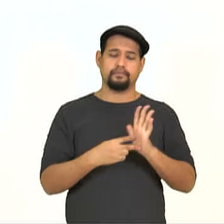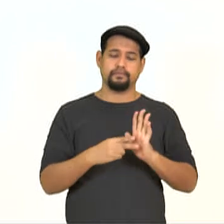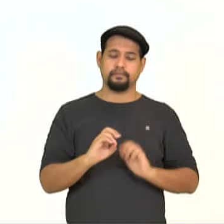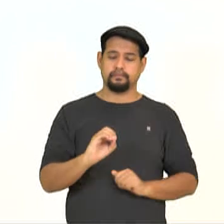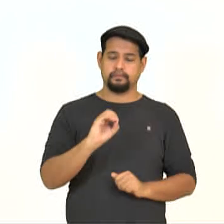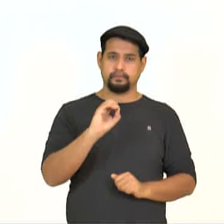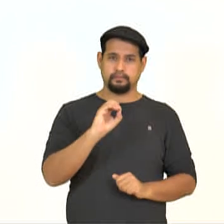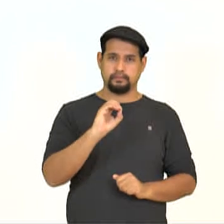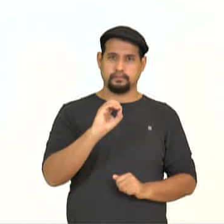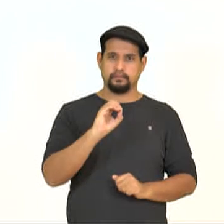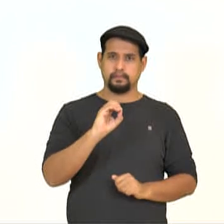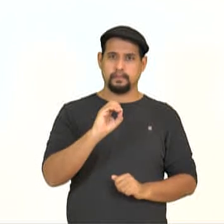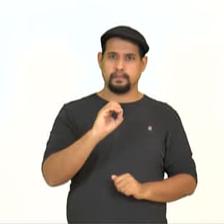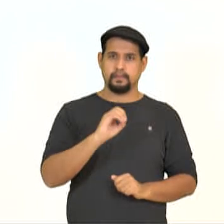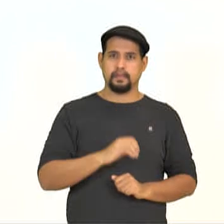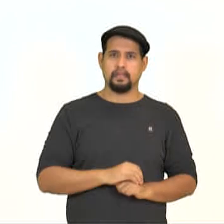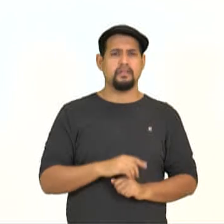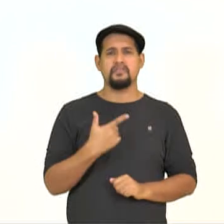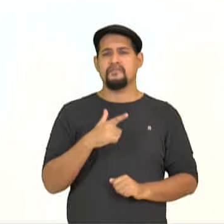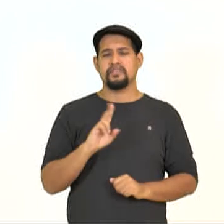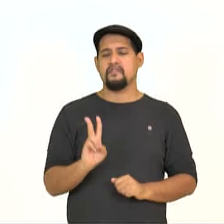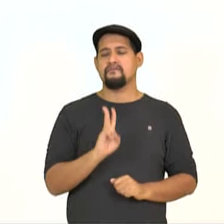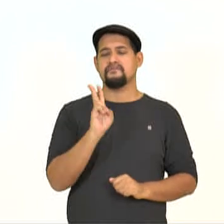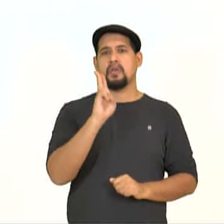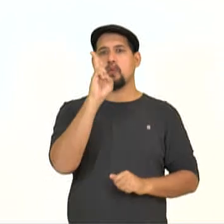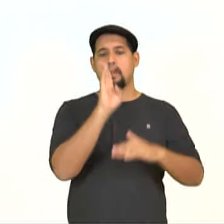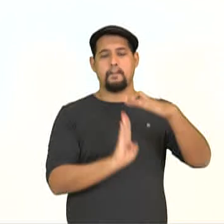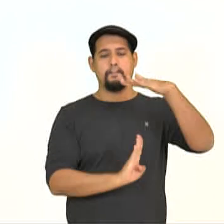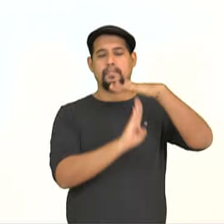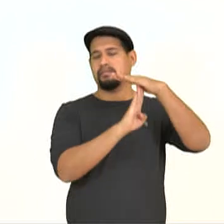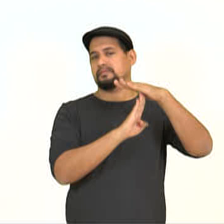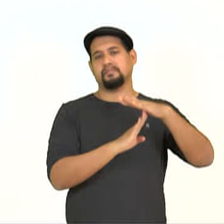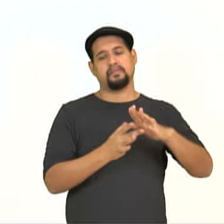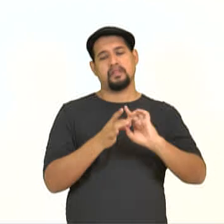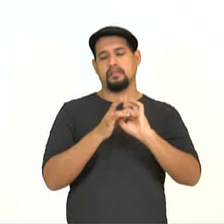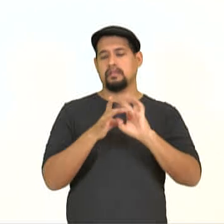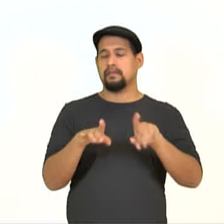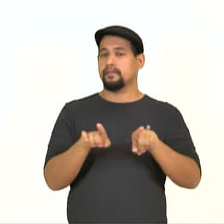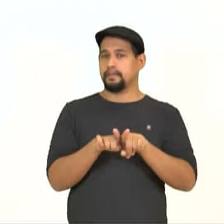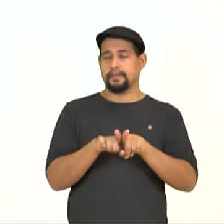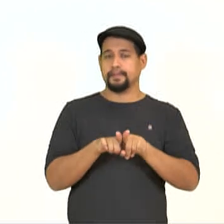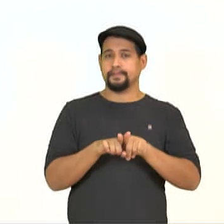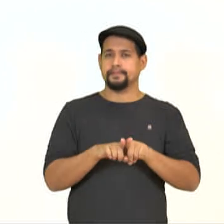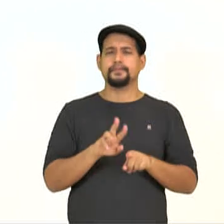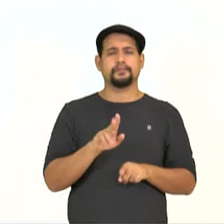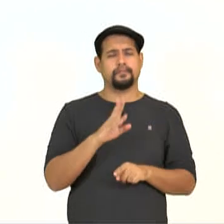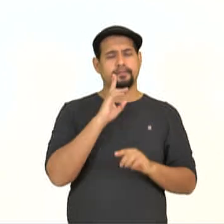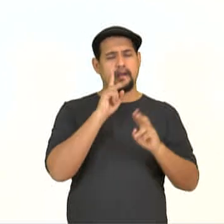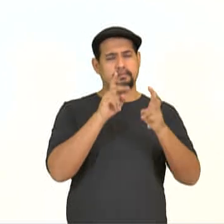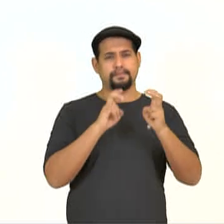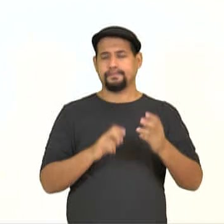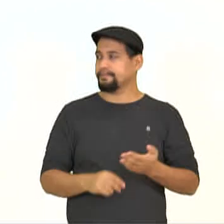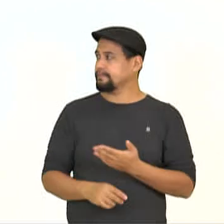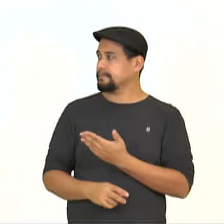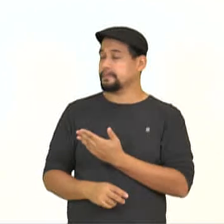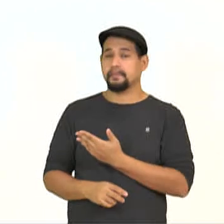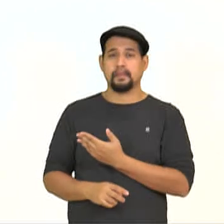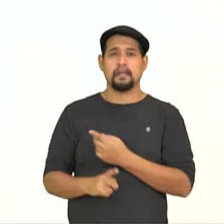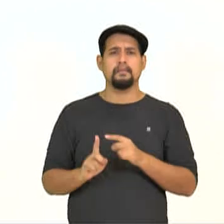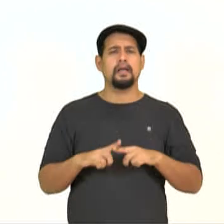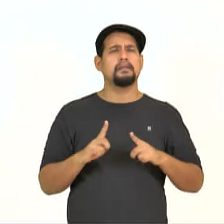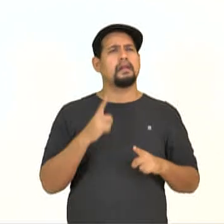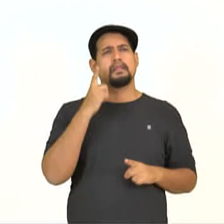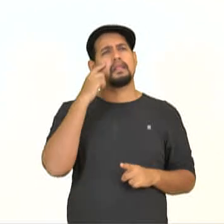né? Ele não vai, nesse caso, né, obter um valor máximo, né? Ele é ilimitado superiormente, né, conforme vocês estão vendo aqui. Então, qual